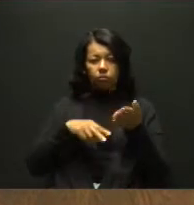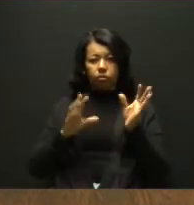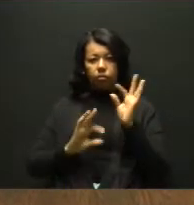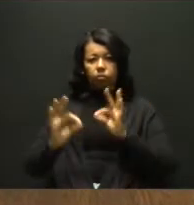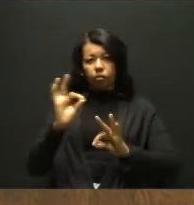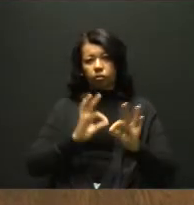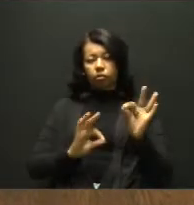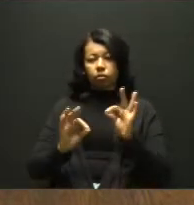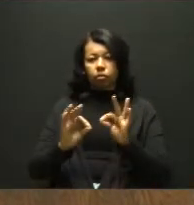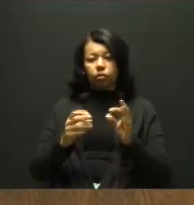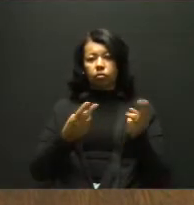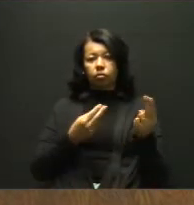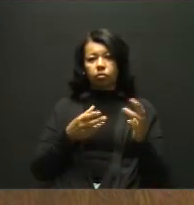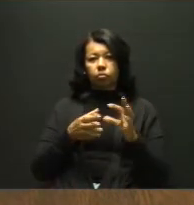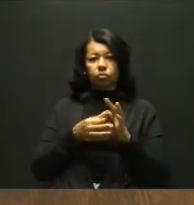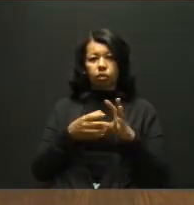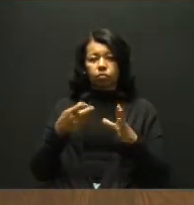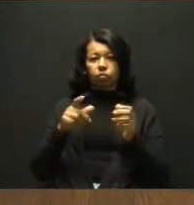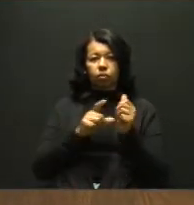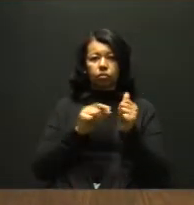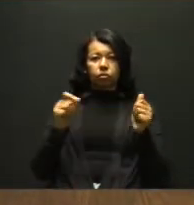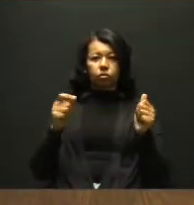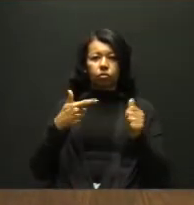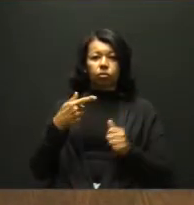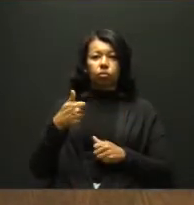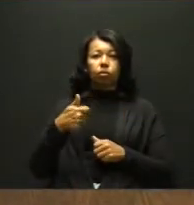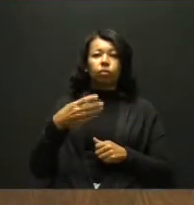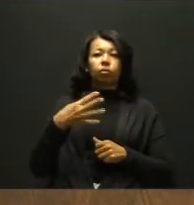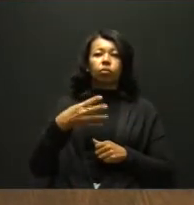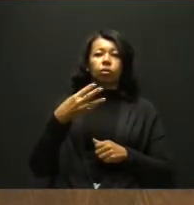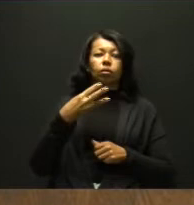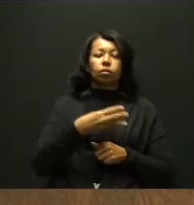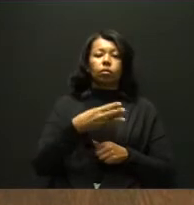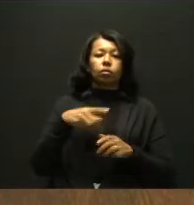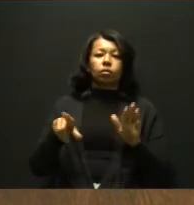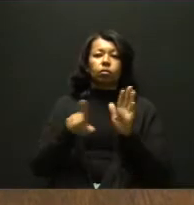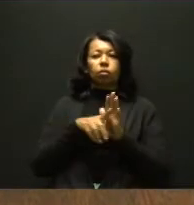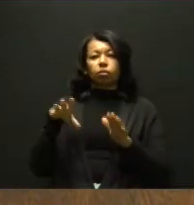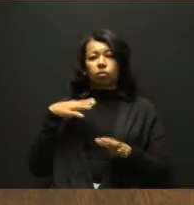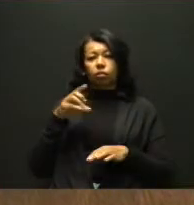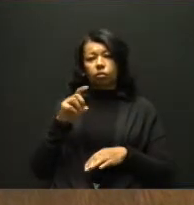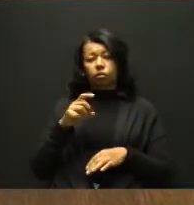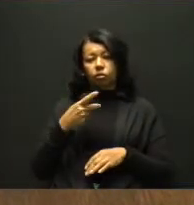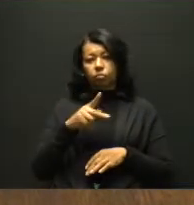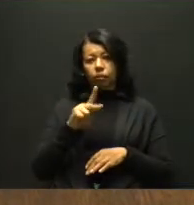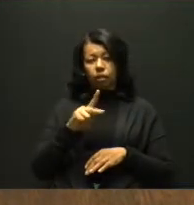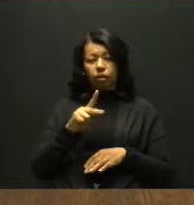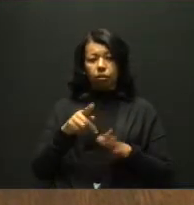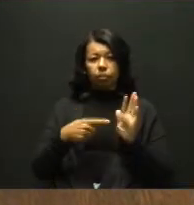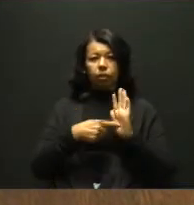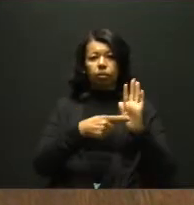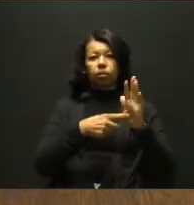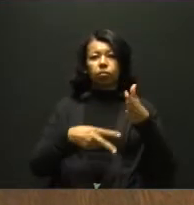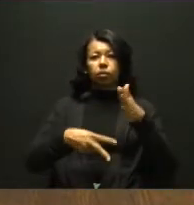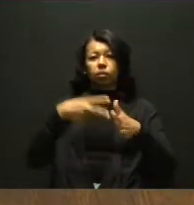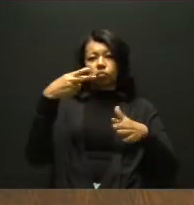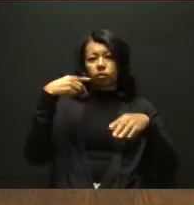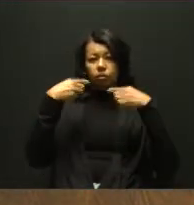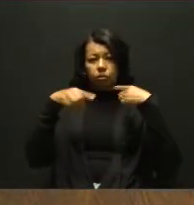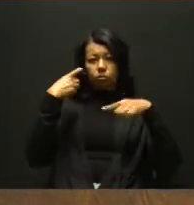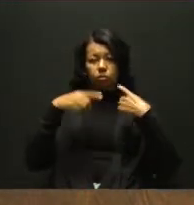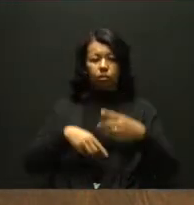projeto de lei complementar conforme disposto no artigo 143 do regimento interno ou seja somente alimenta para apreciação em segunda